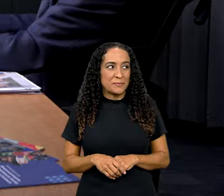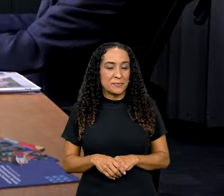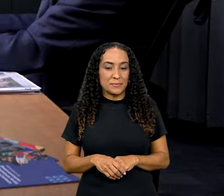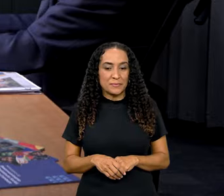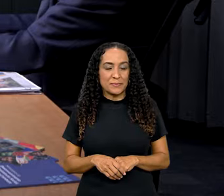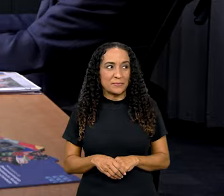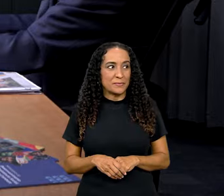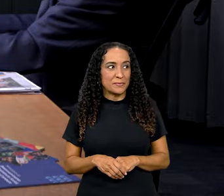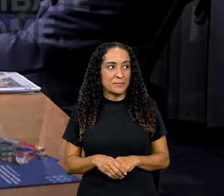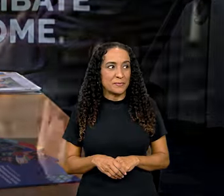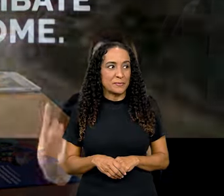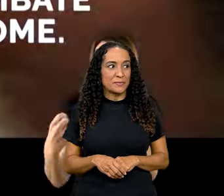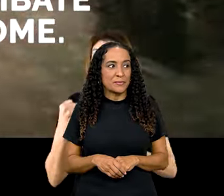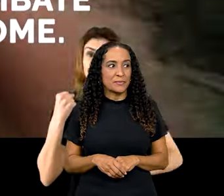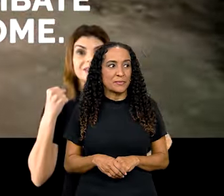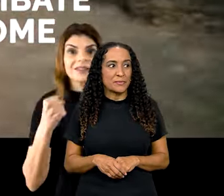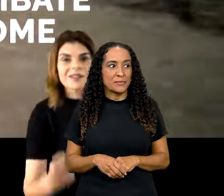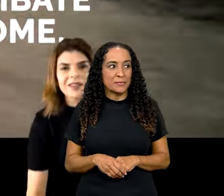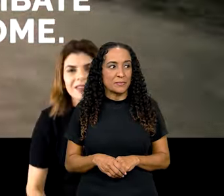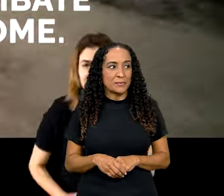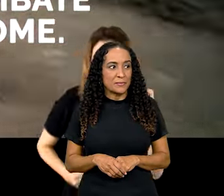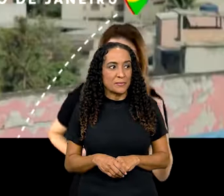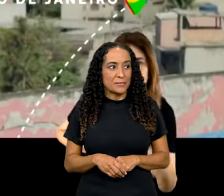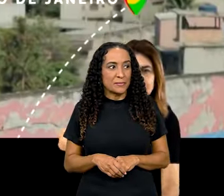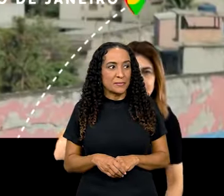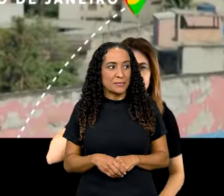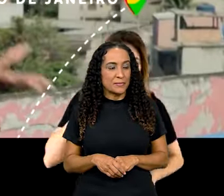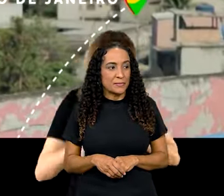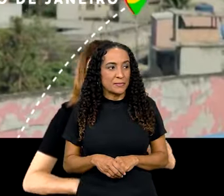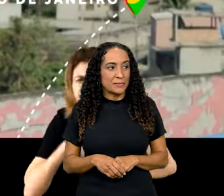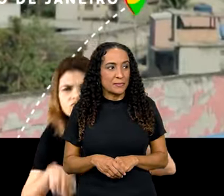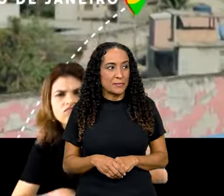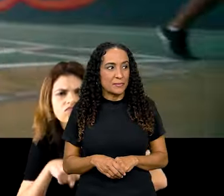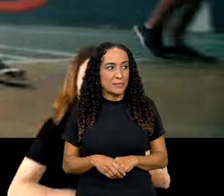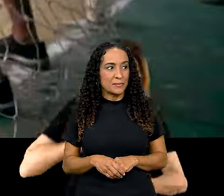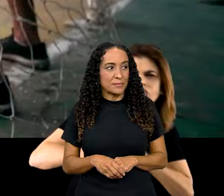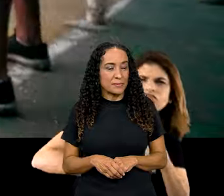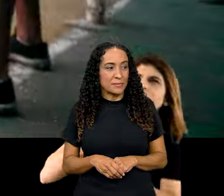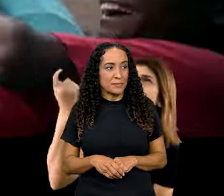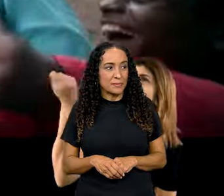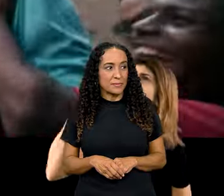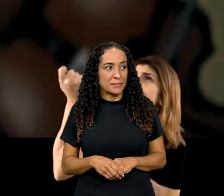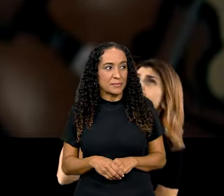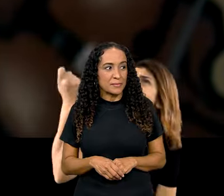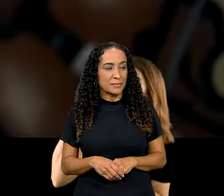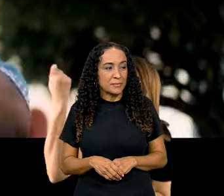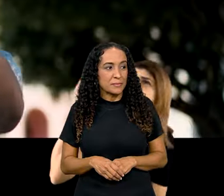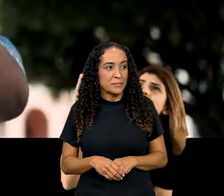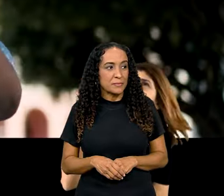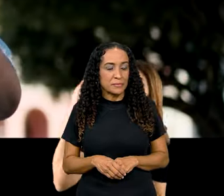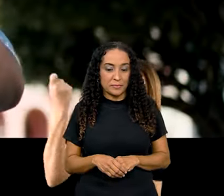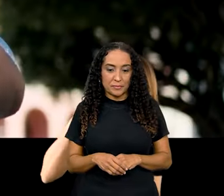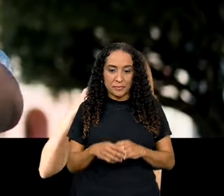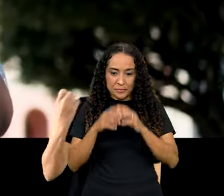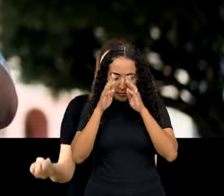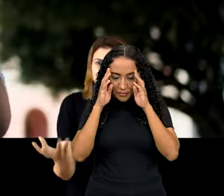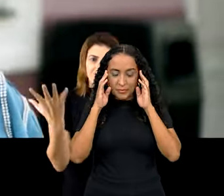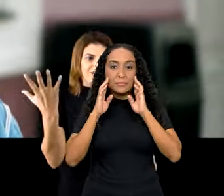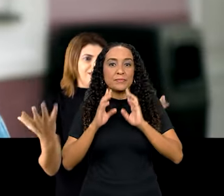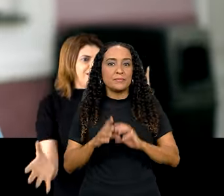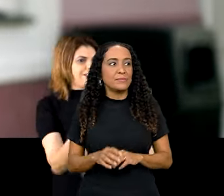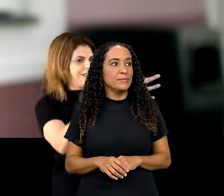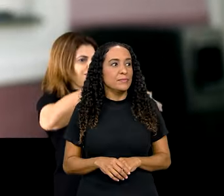Maravilha ontem um menino que brincava me falou E hoje é